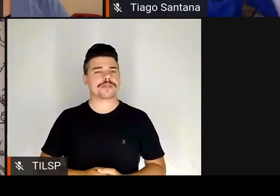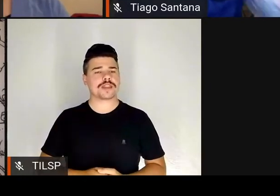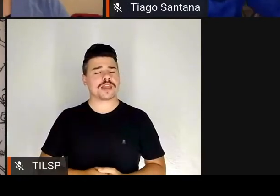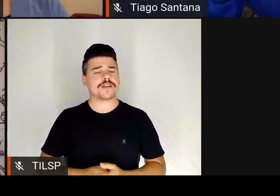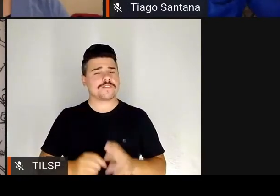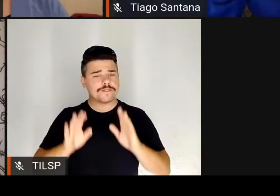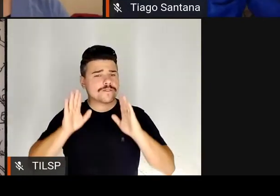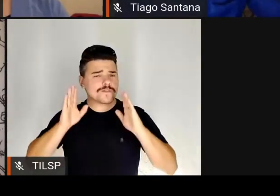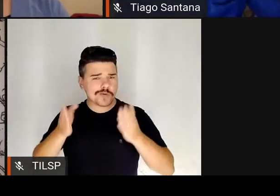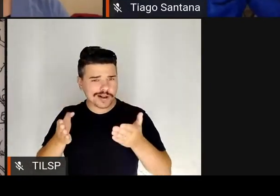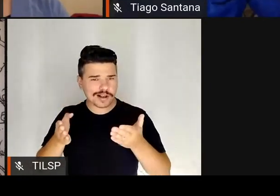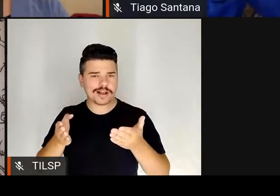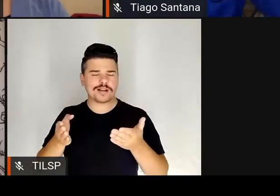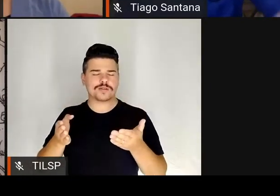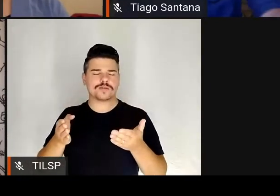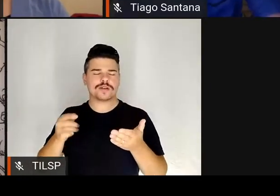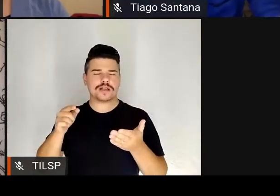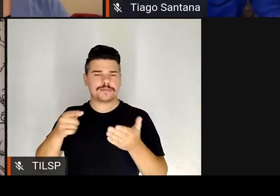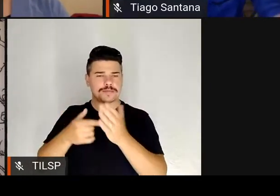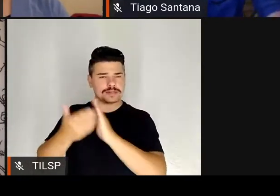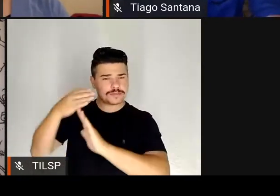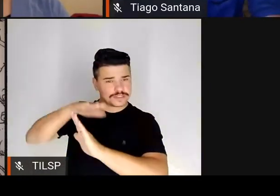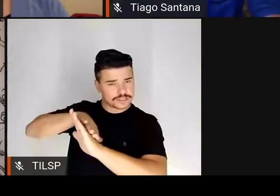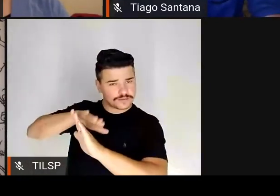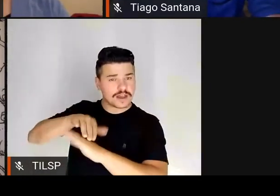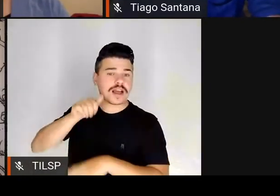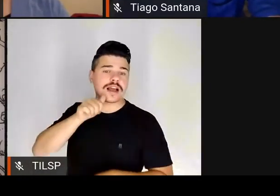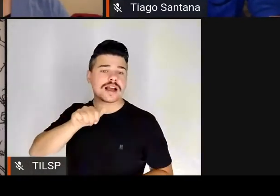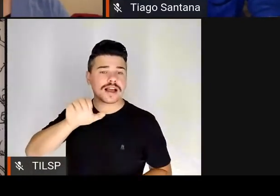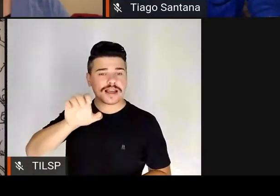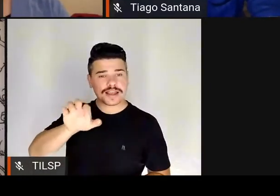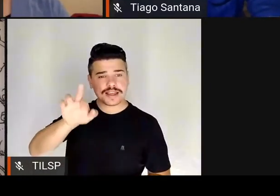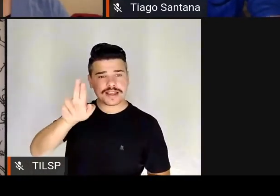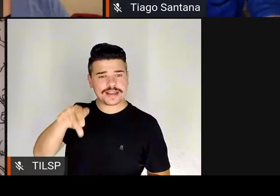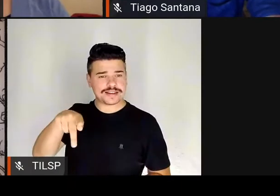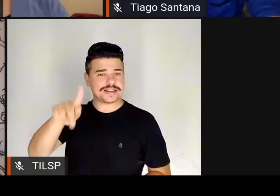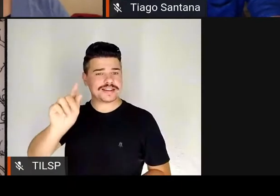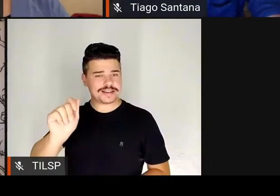um pouco na perspectiva do que a Érica